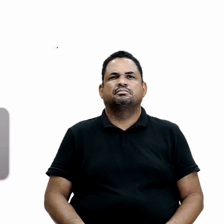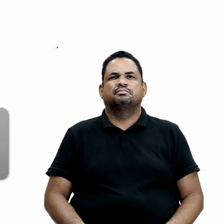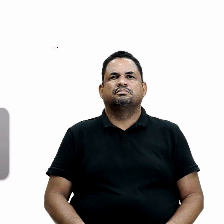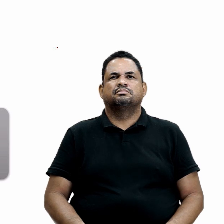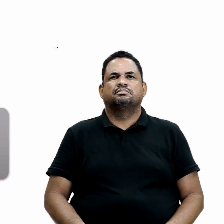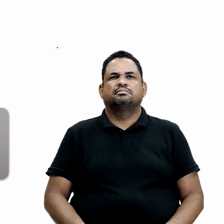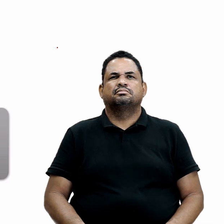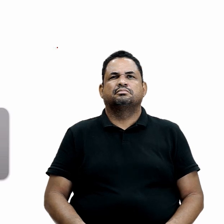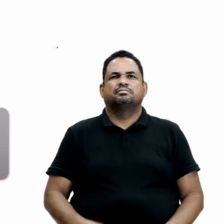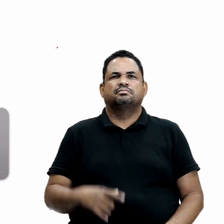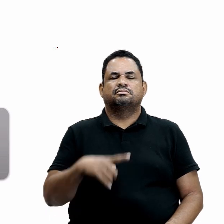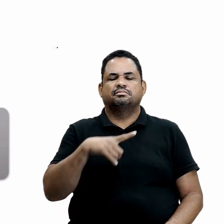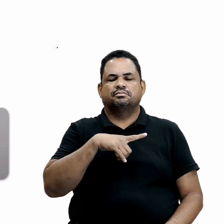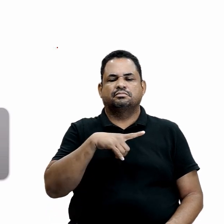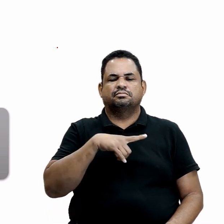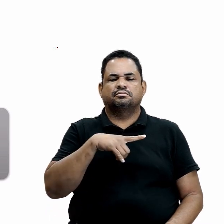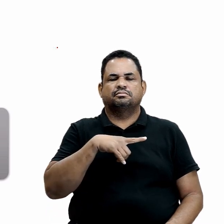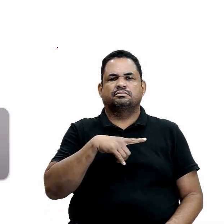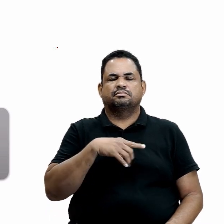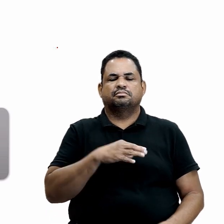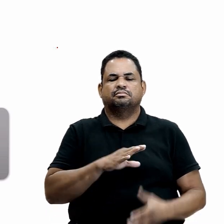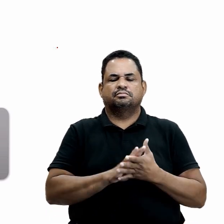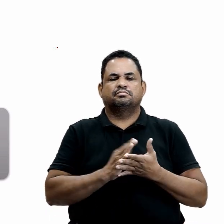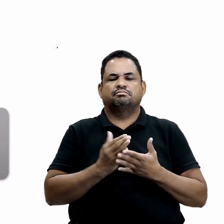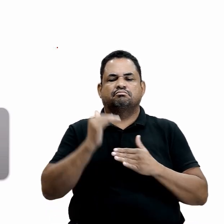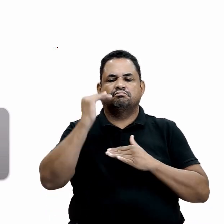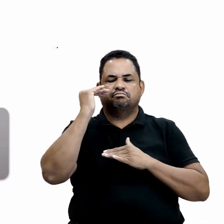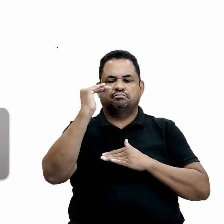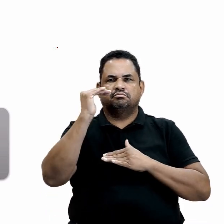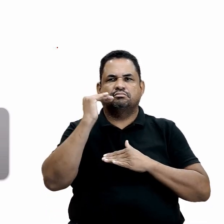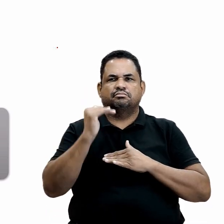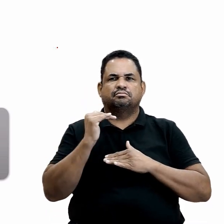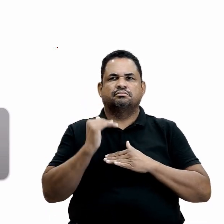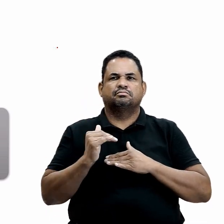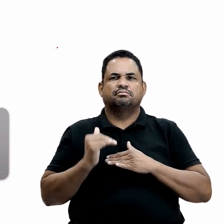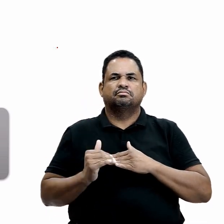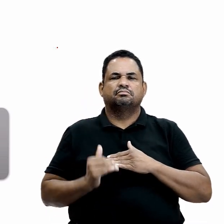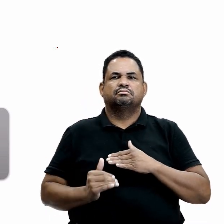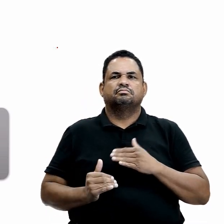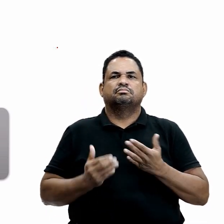existem os níveis de estudo da química. Entre eles,